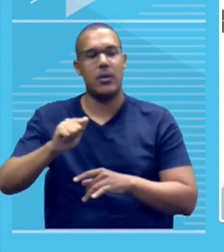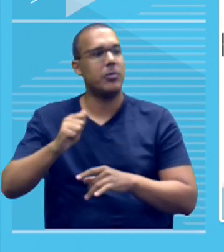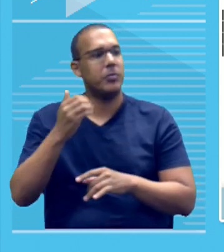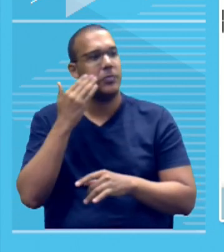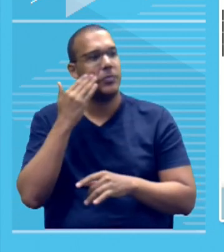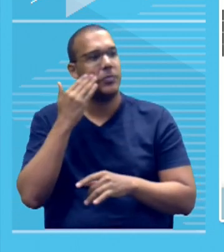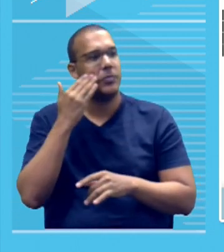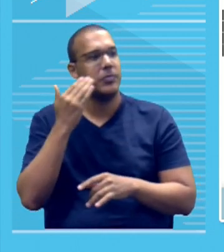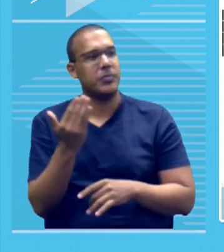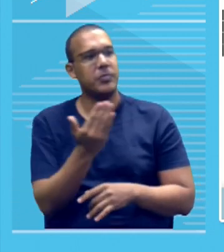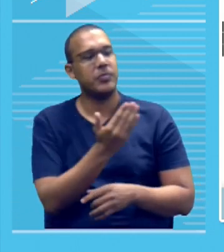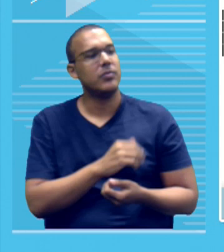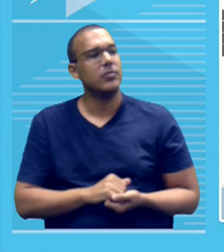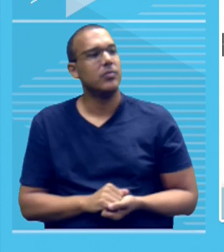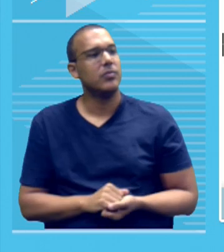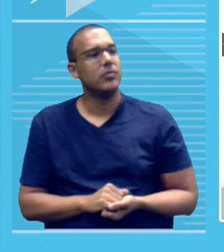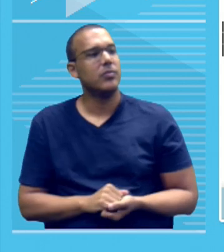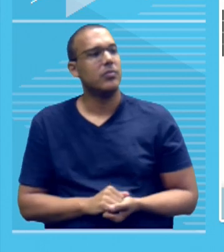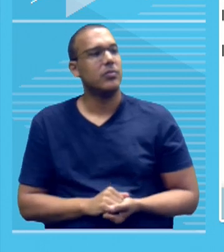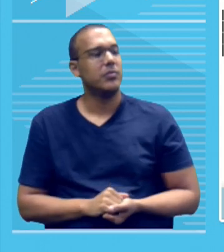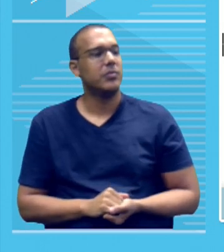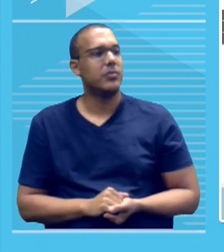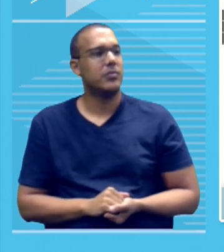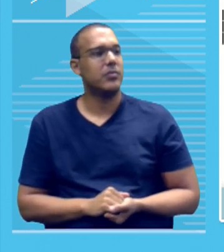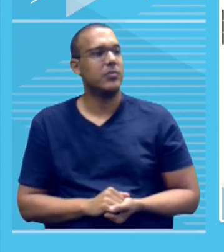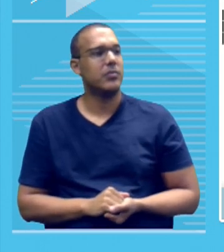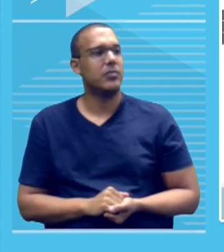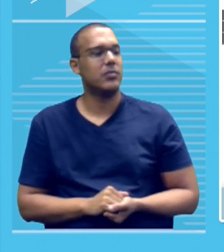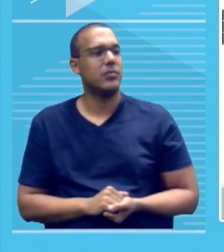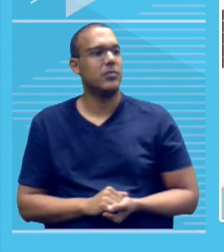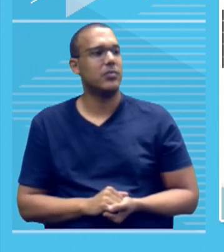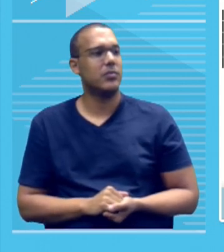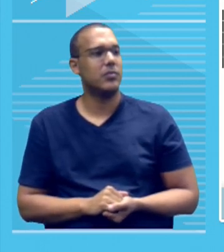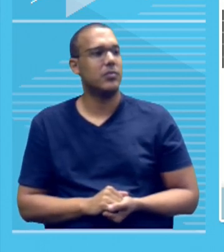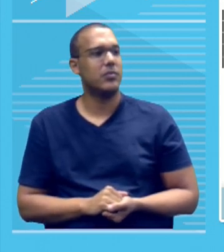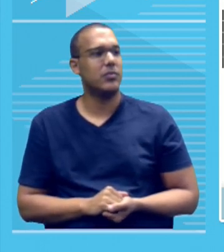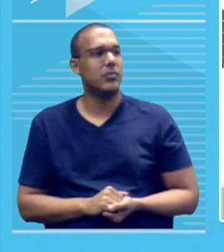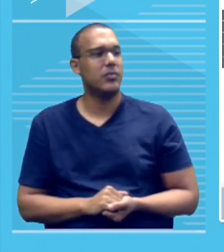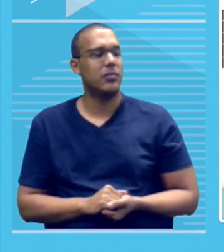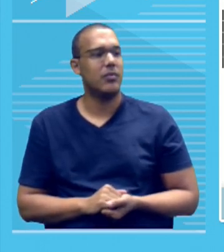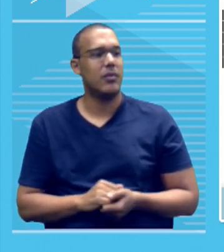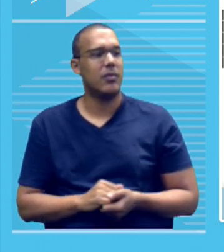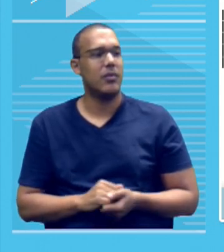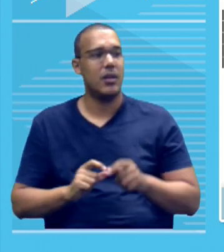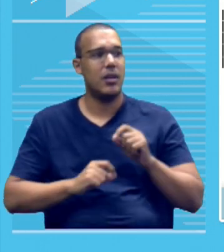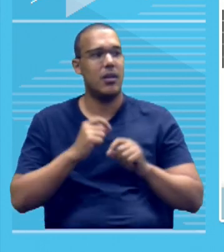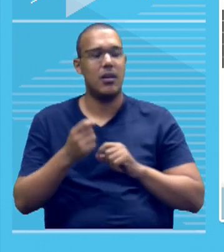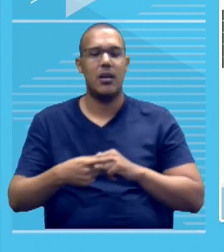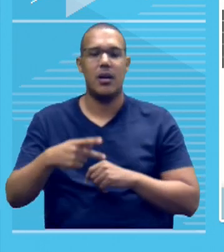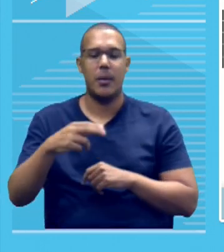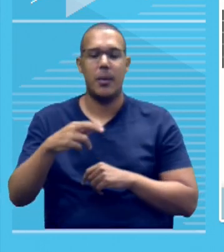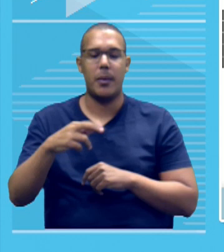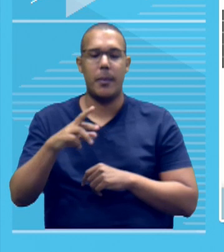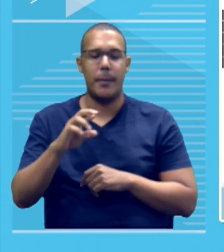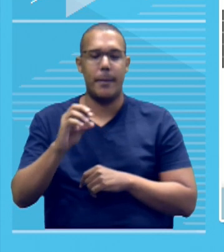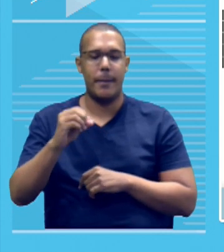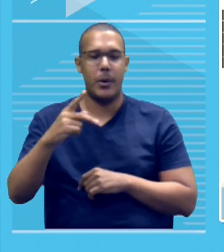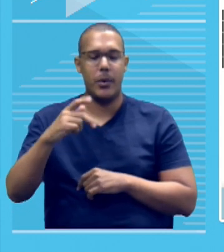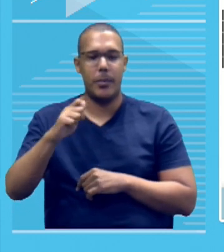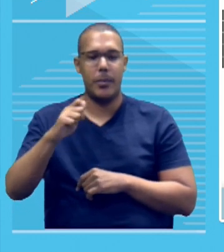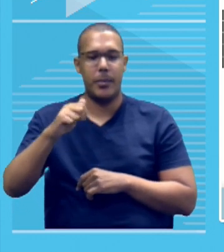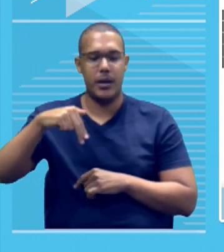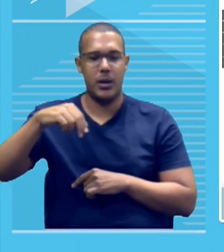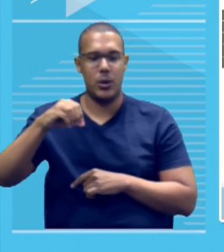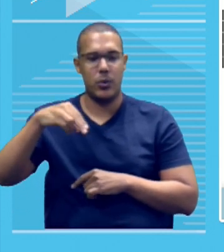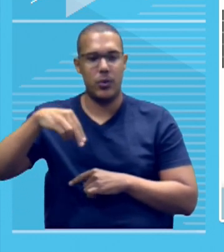C-duplo em carbono secundário. Em carbono secundário. E a propanona. Só lembrando para vocês que a